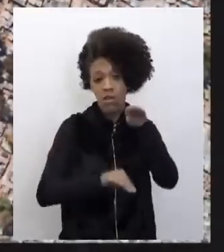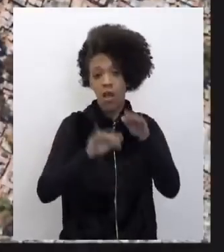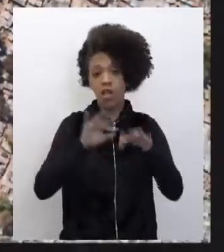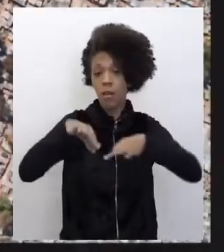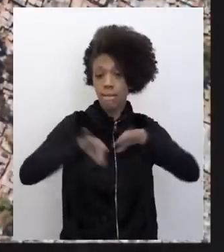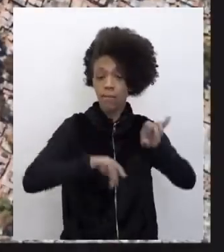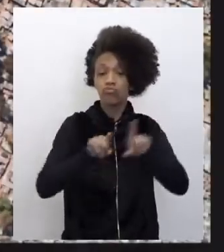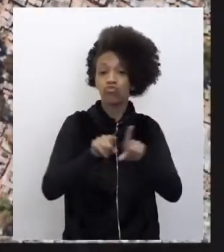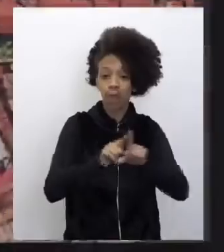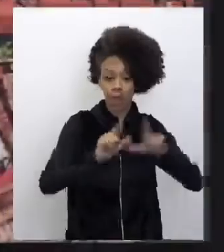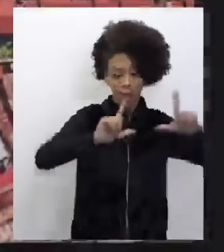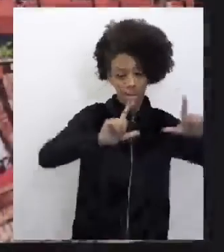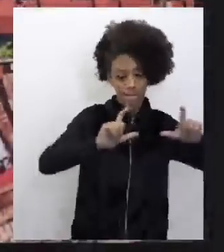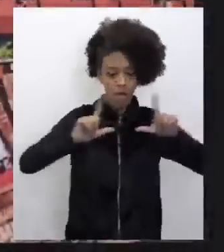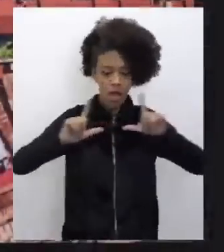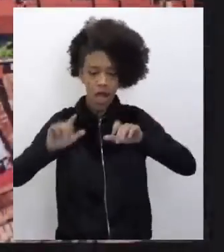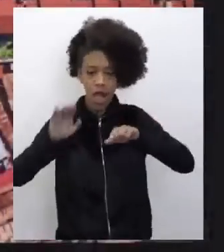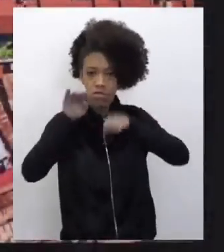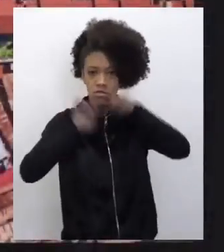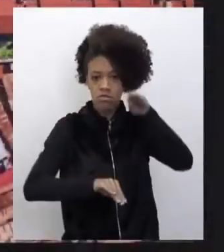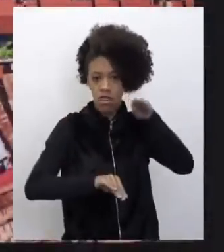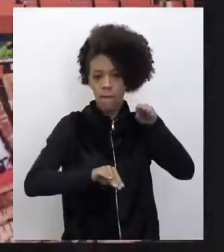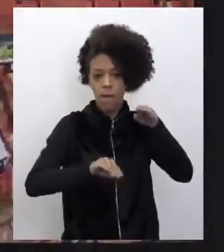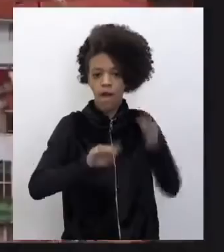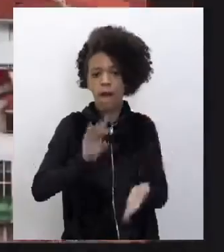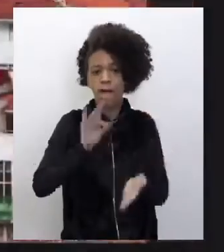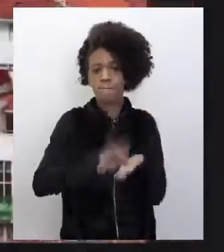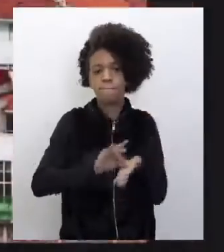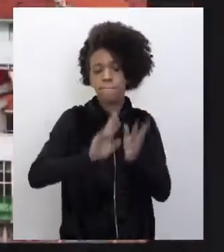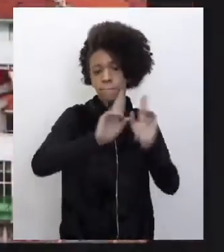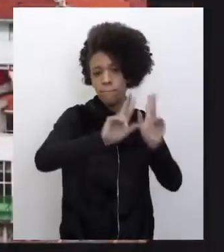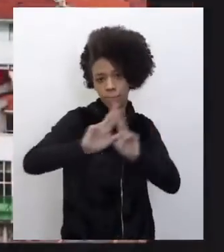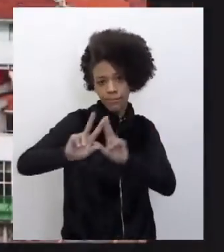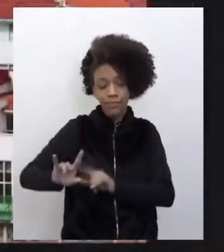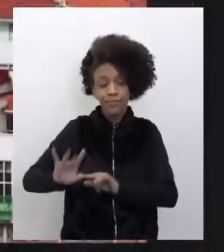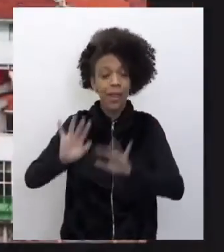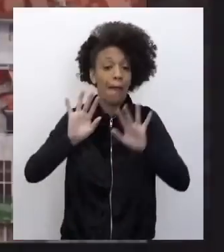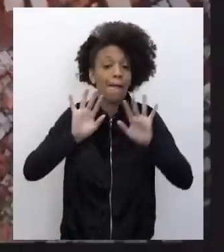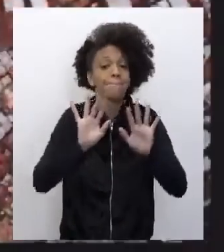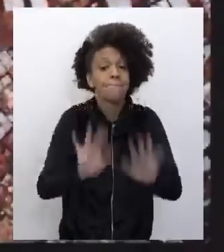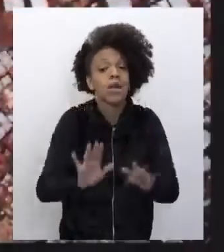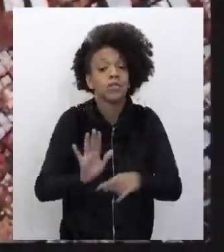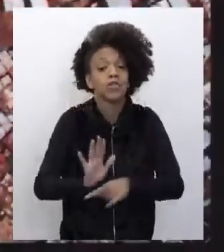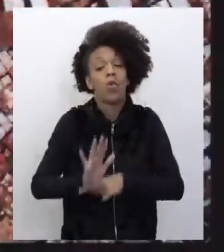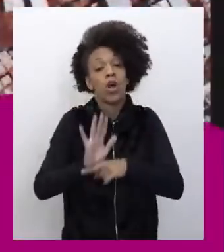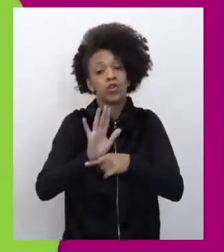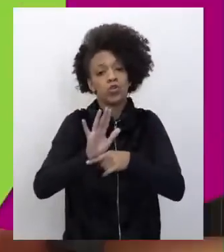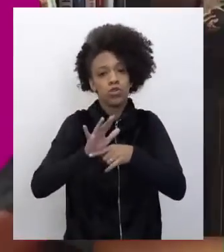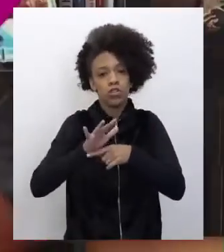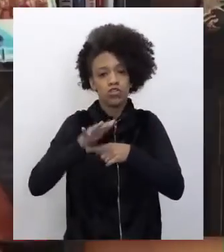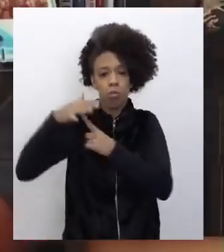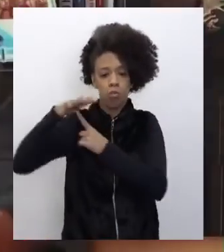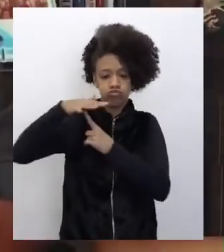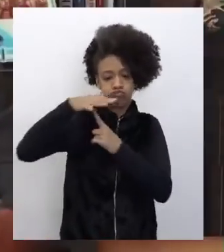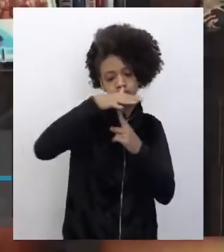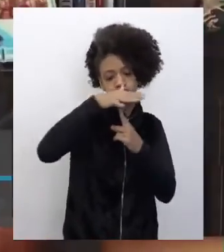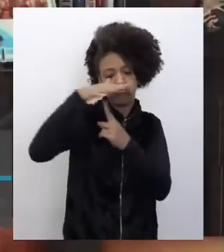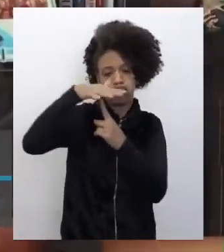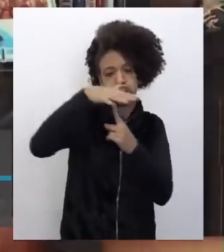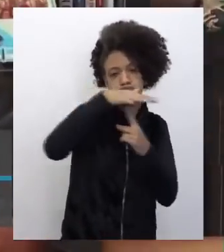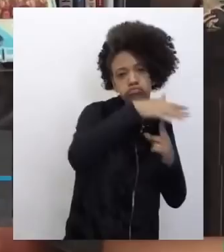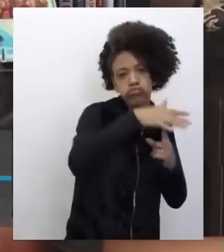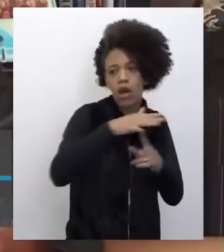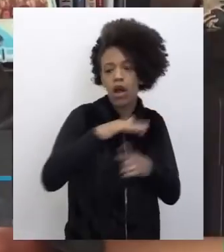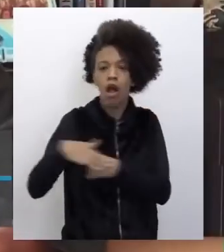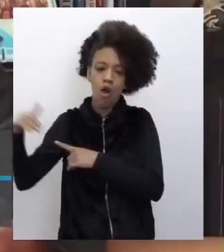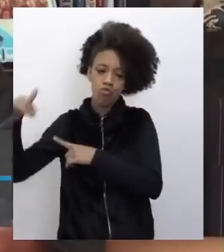também fotografa as desigualdades presentes em diferentes cidades, só que com a ajuda de um drone. Pensar no que gostaríamos